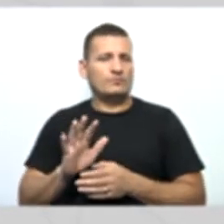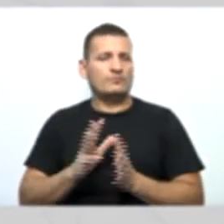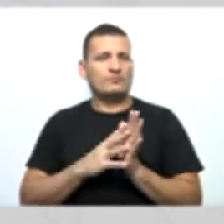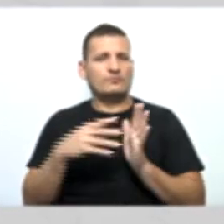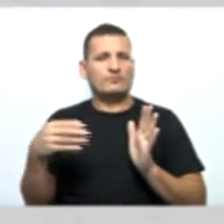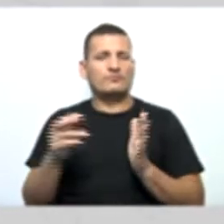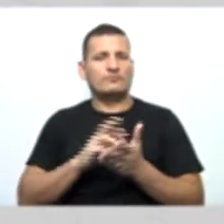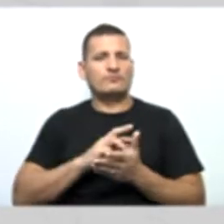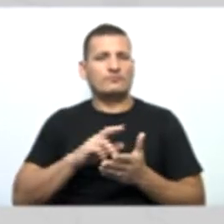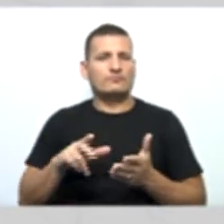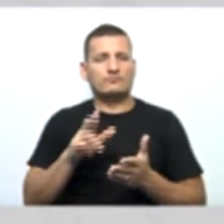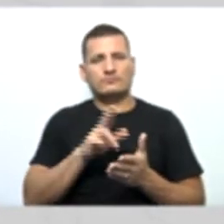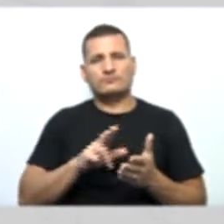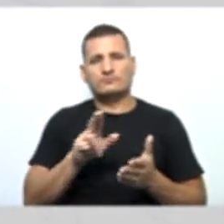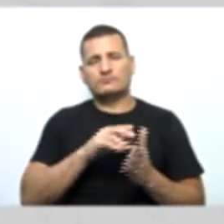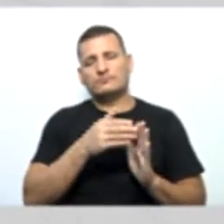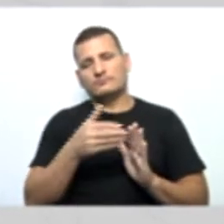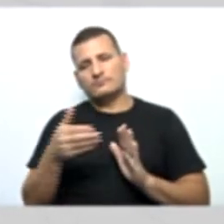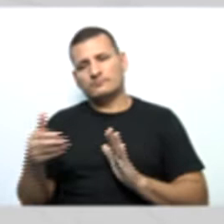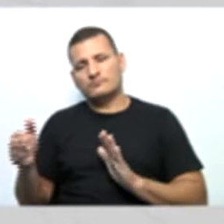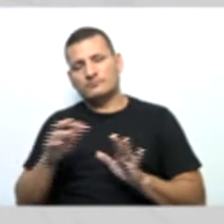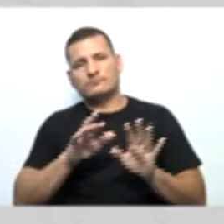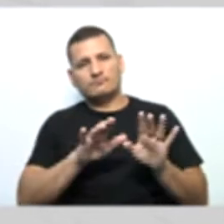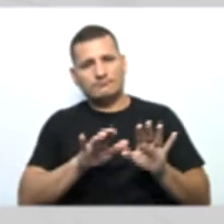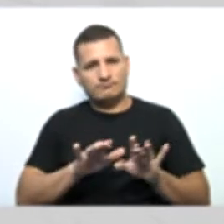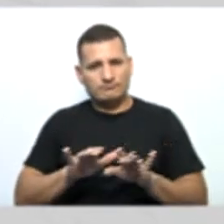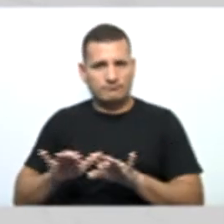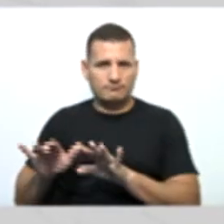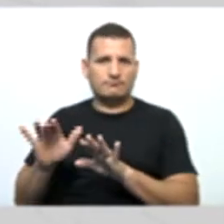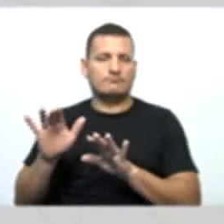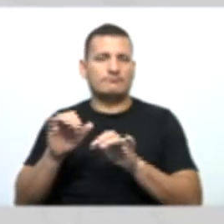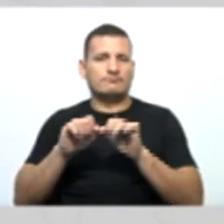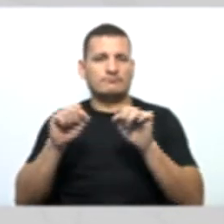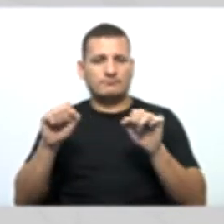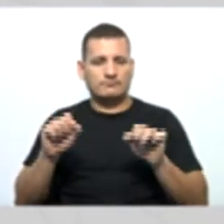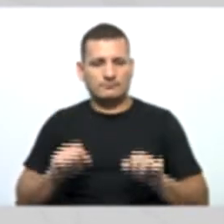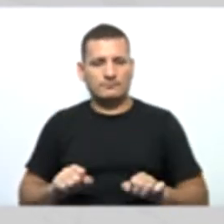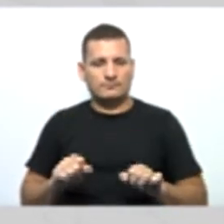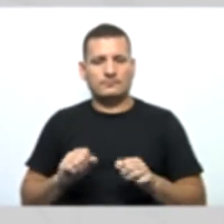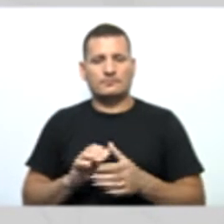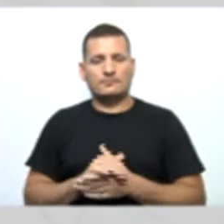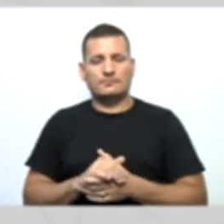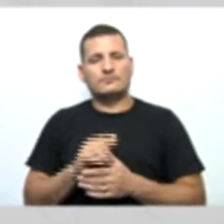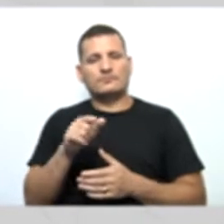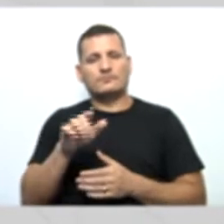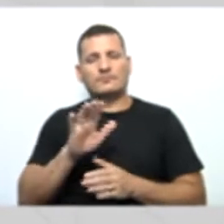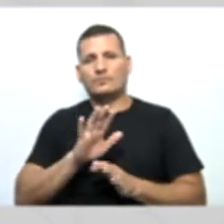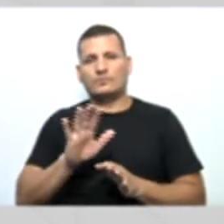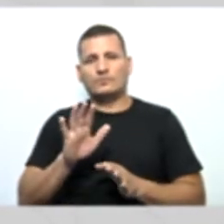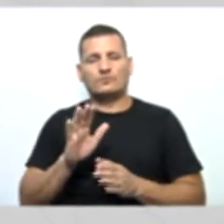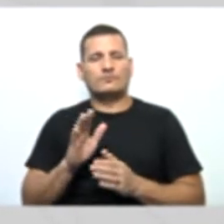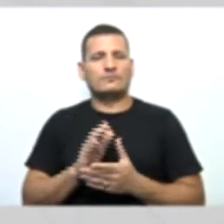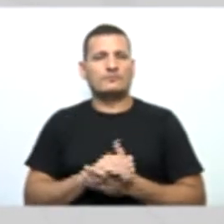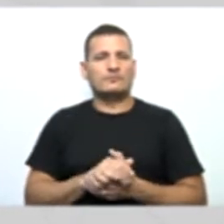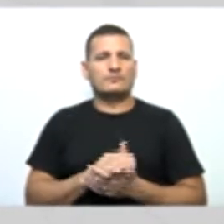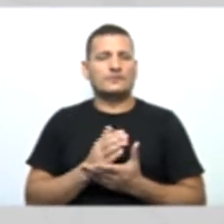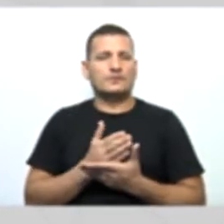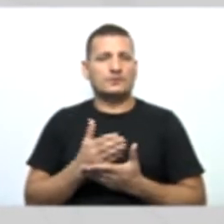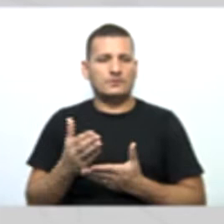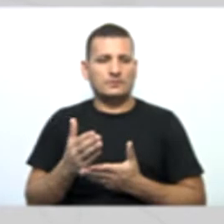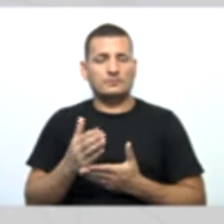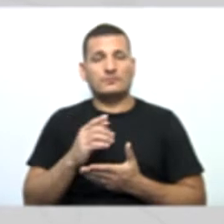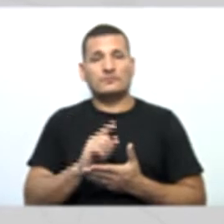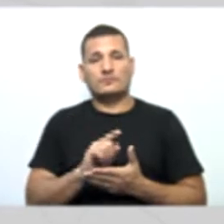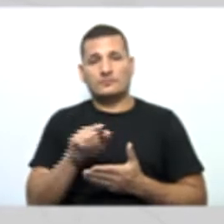serão utilizados ao decorrer do desenvolvimento do sistema computacional, certo? Então, esse daqui é o princípio, é a análise, certo? Aí vem